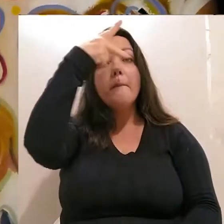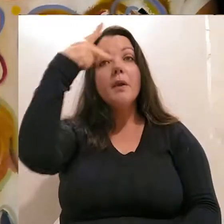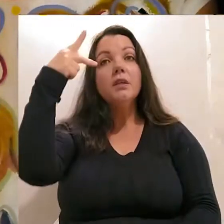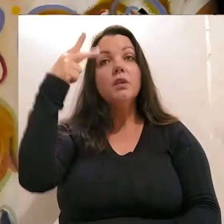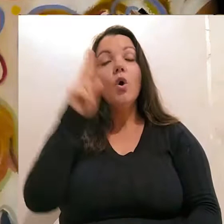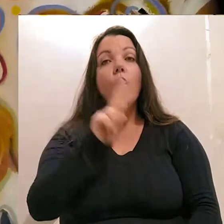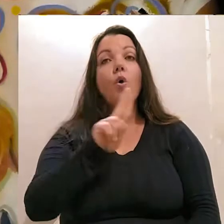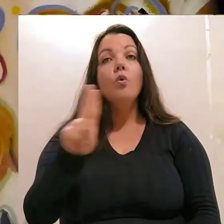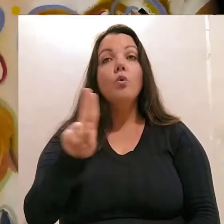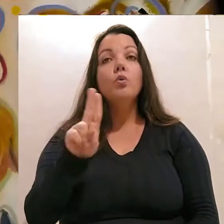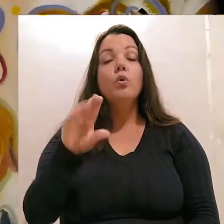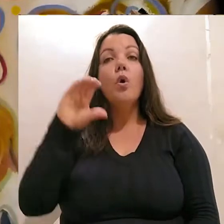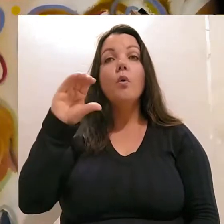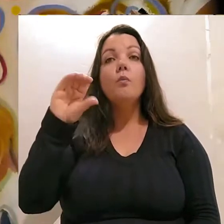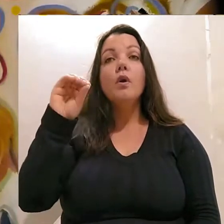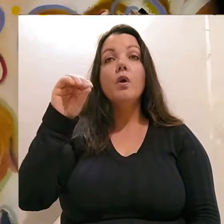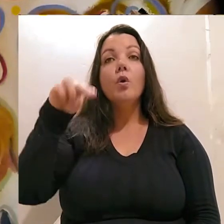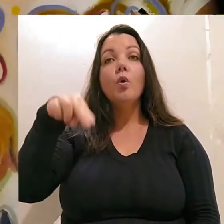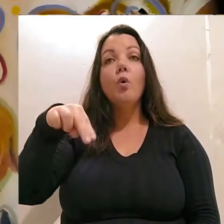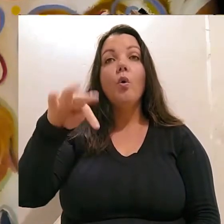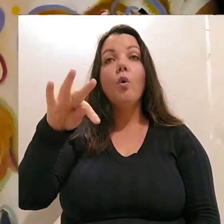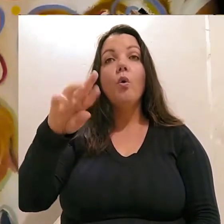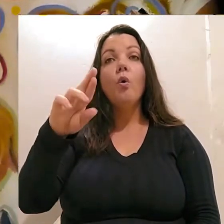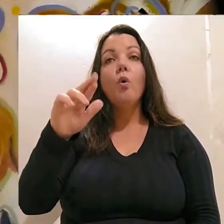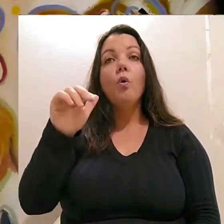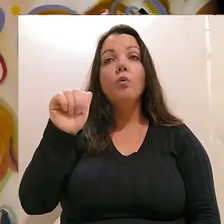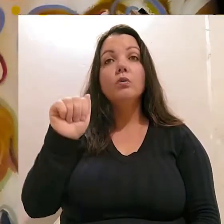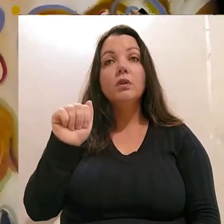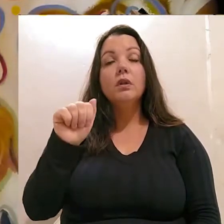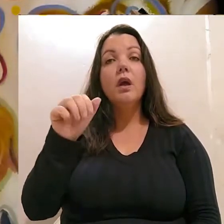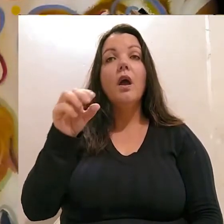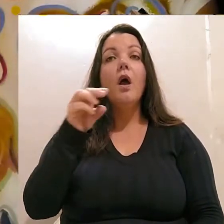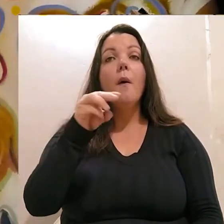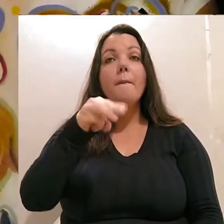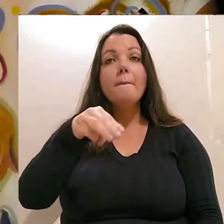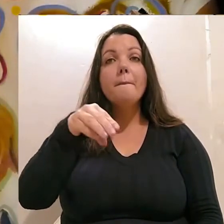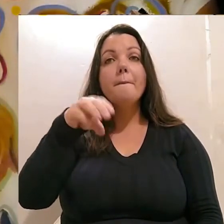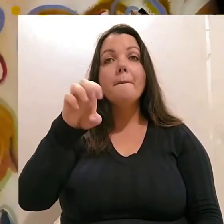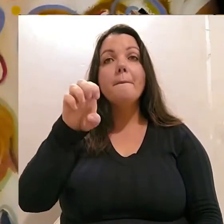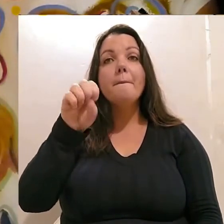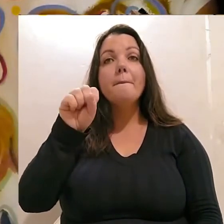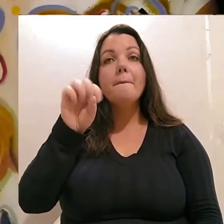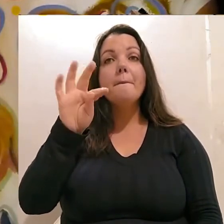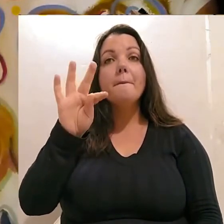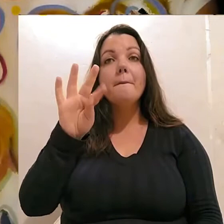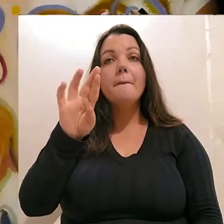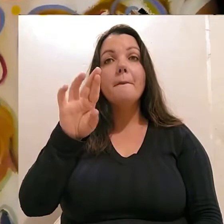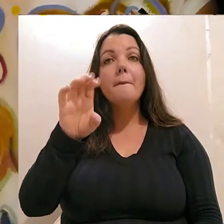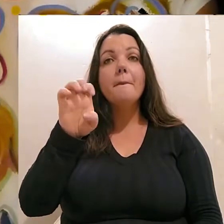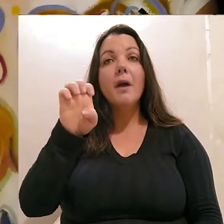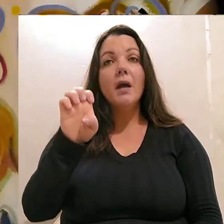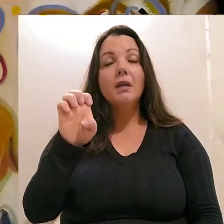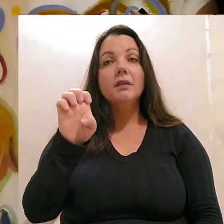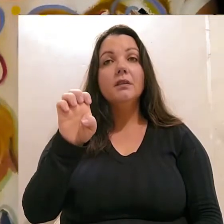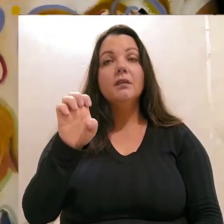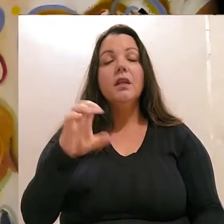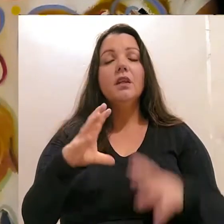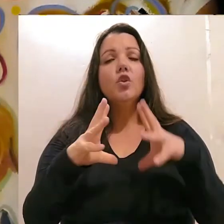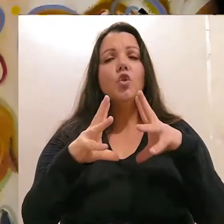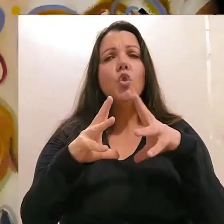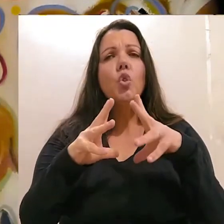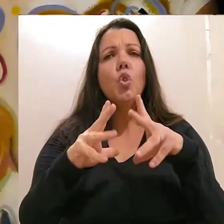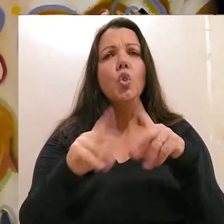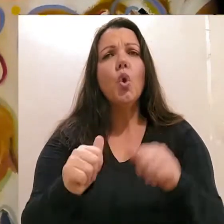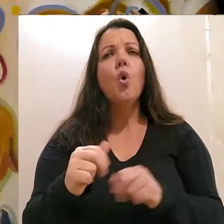se chama de contra mestre bom E então toda a responsabilidade da folia desde a